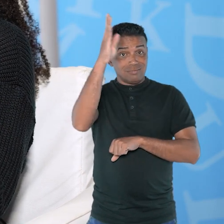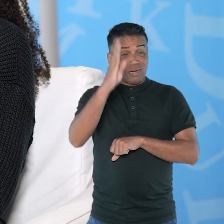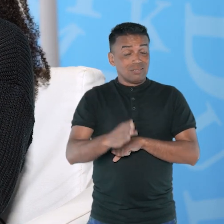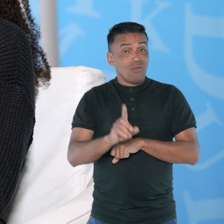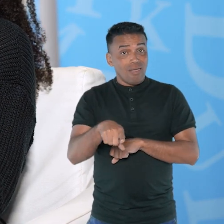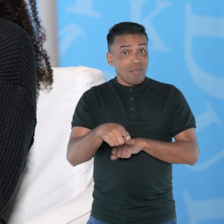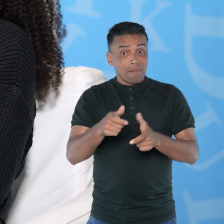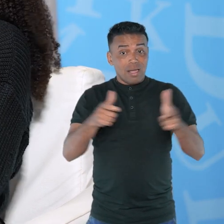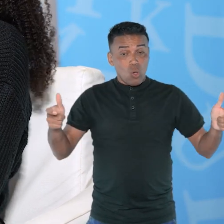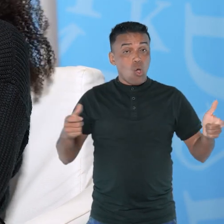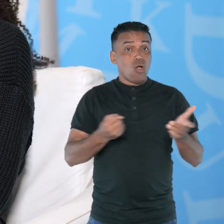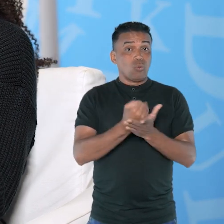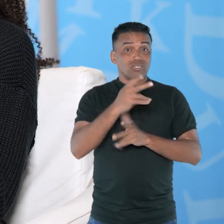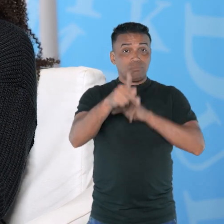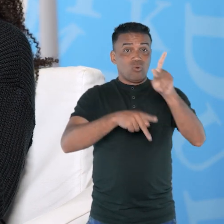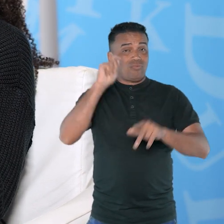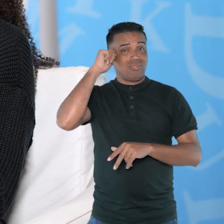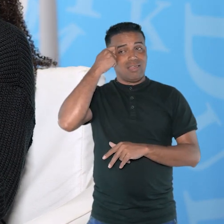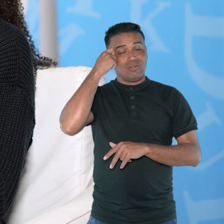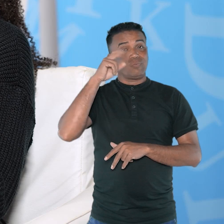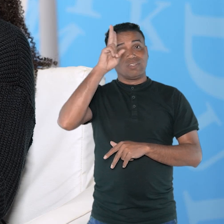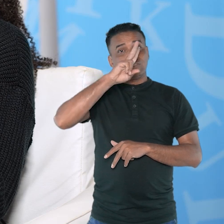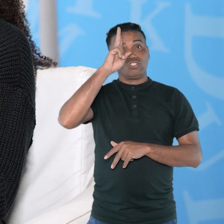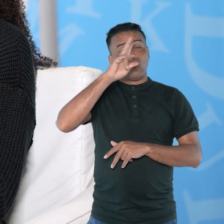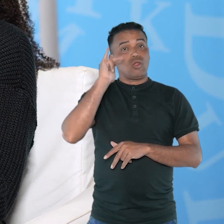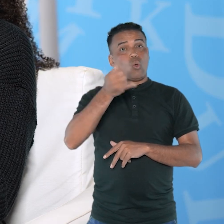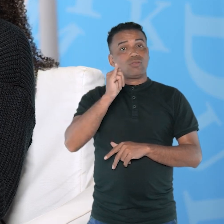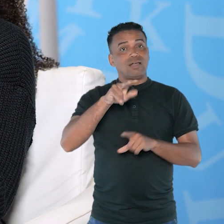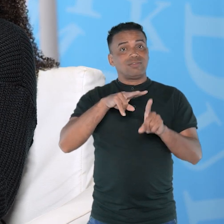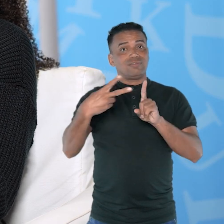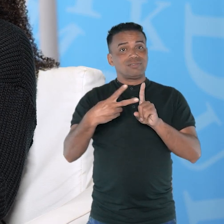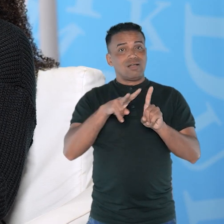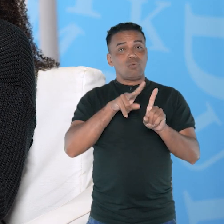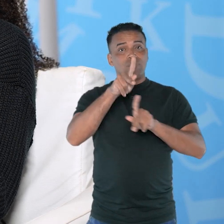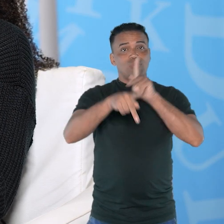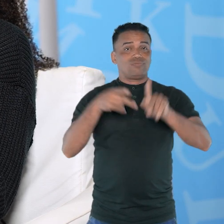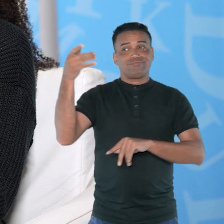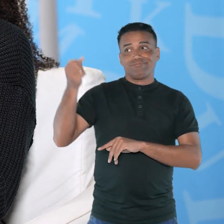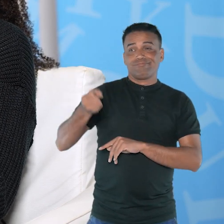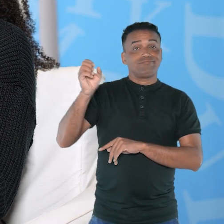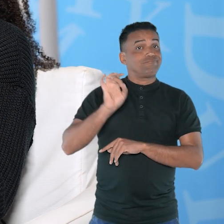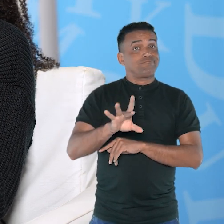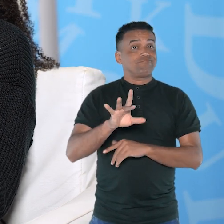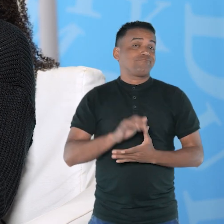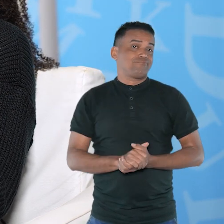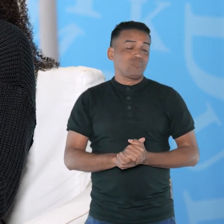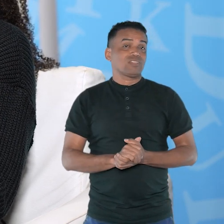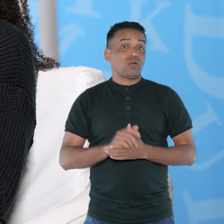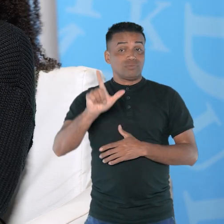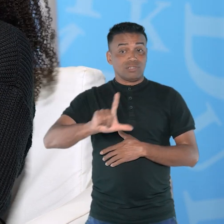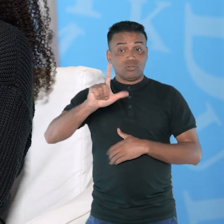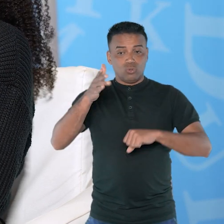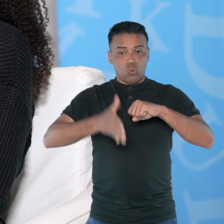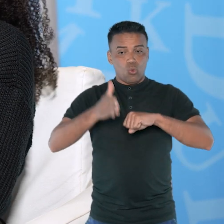massivamente negro, em que as histórias são contadas por uma perspectiva apenas, né? Então, acho que essa literatura contemporânea hoje que a gente